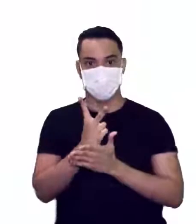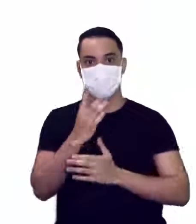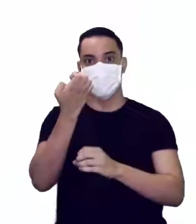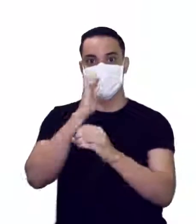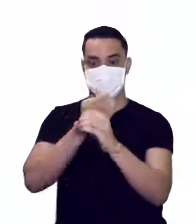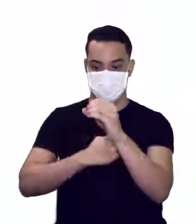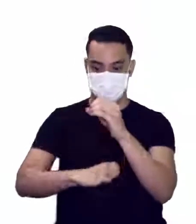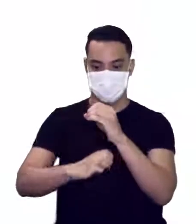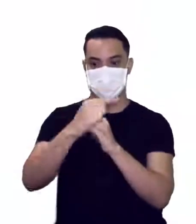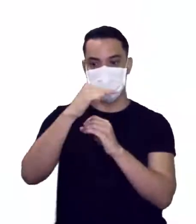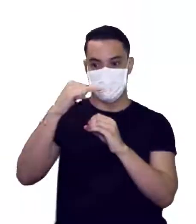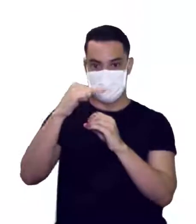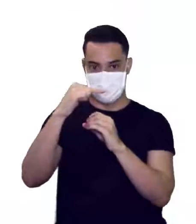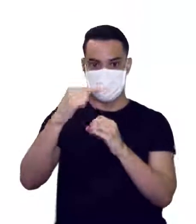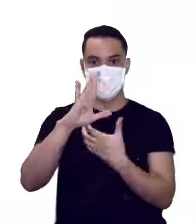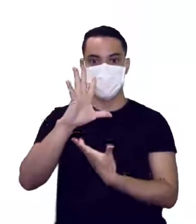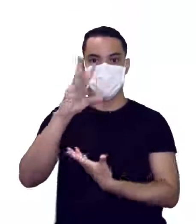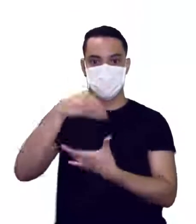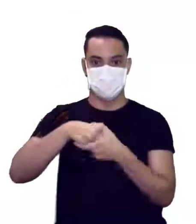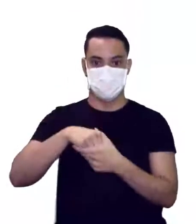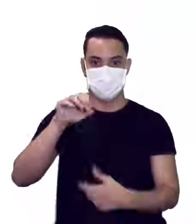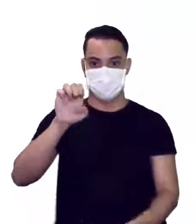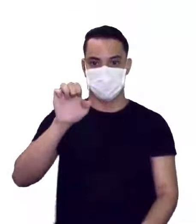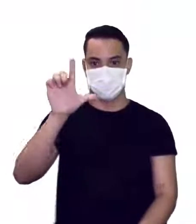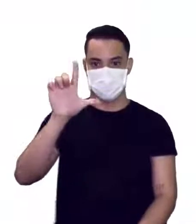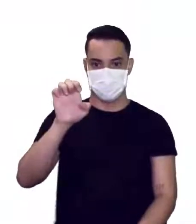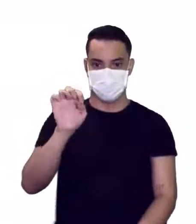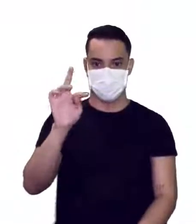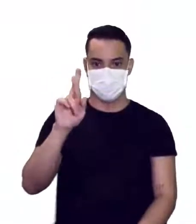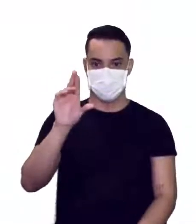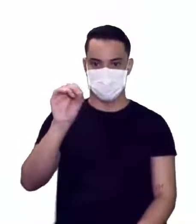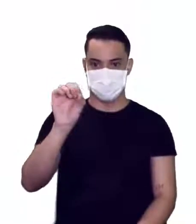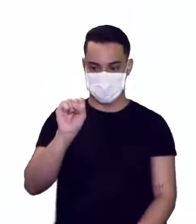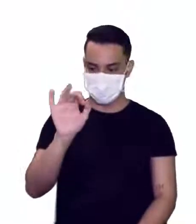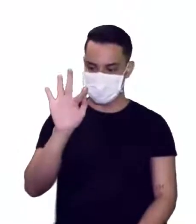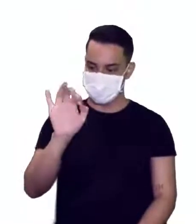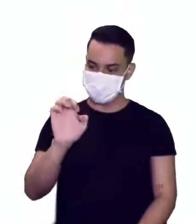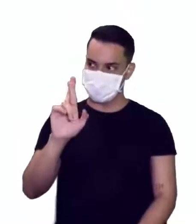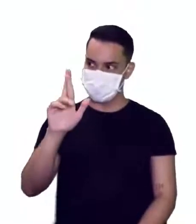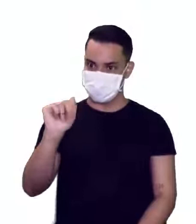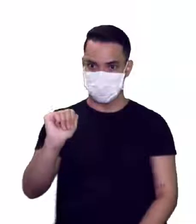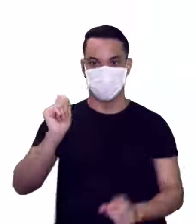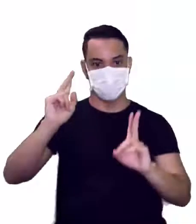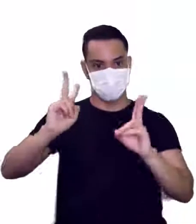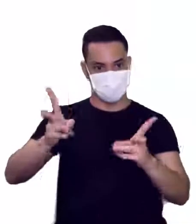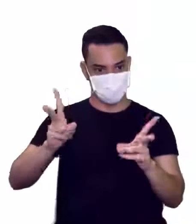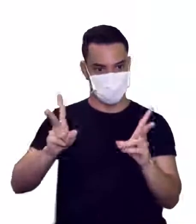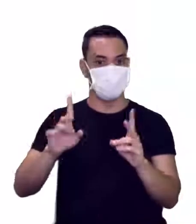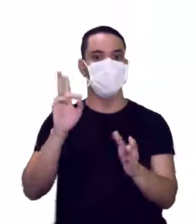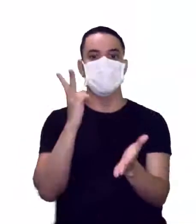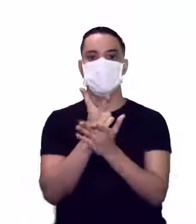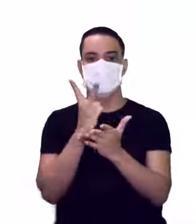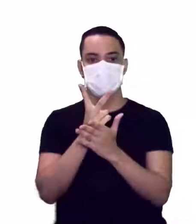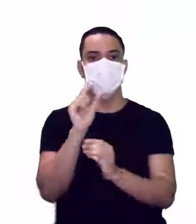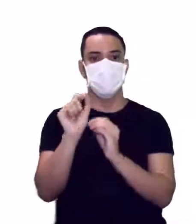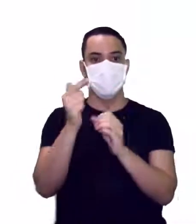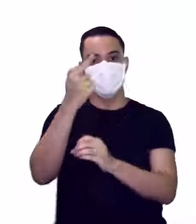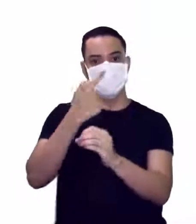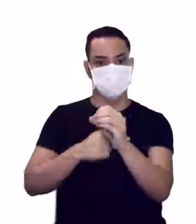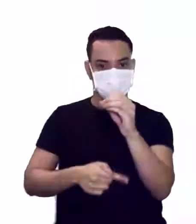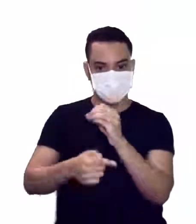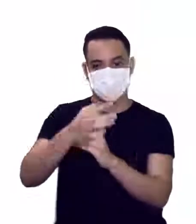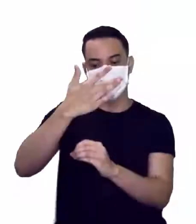é a parte externa do núcleo, e são mantidos girando ao seu redor por forças